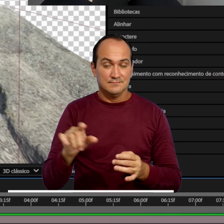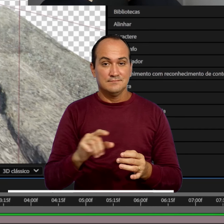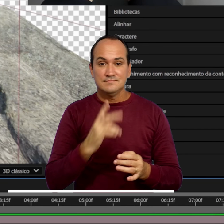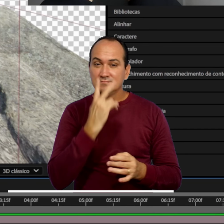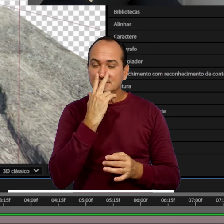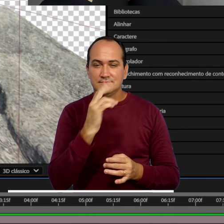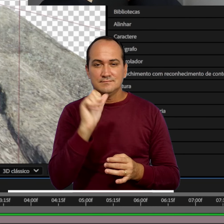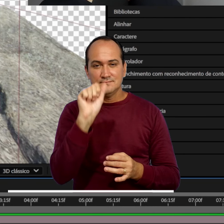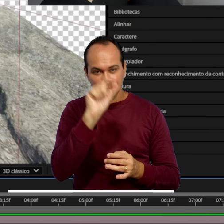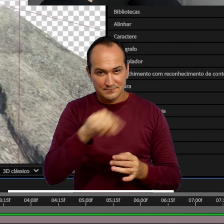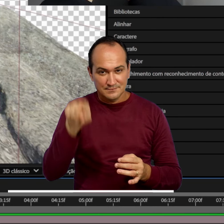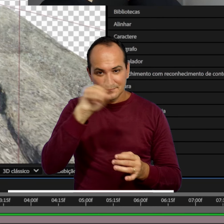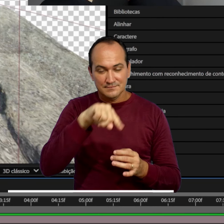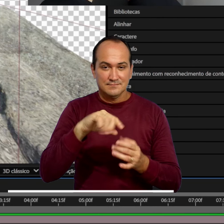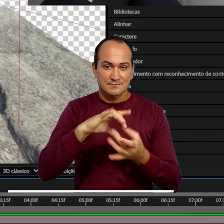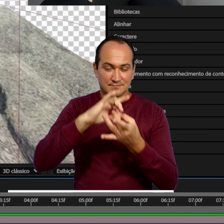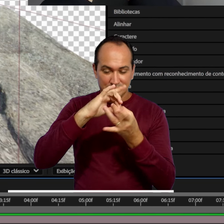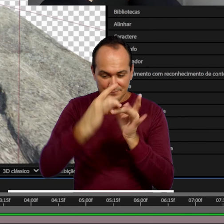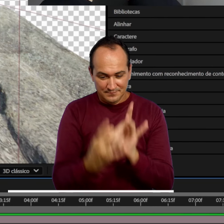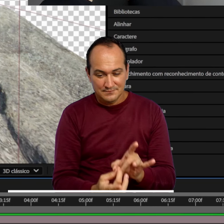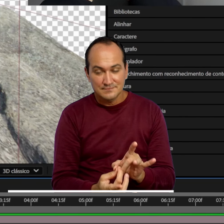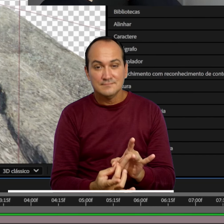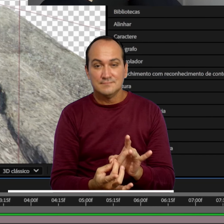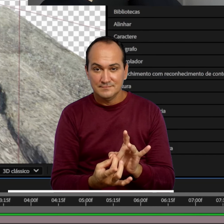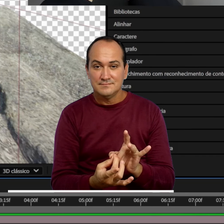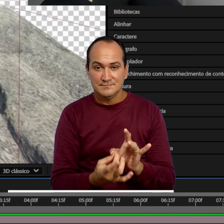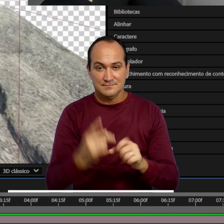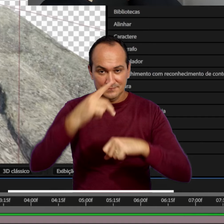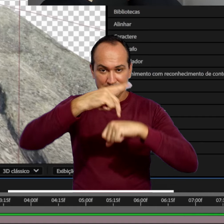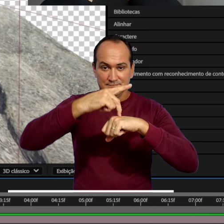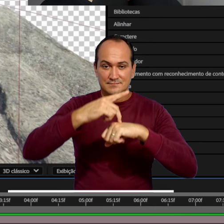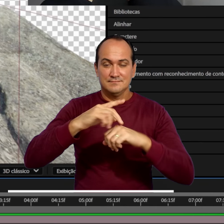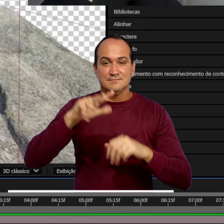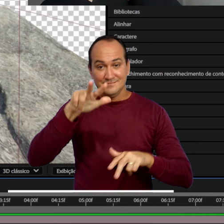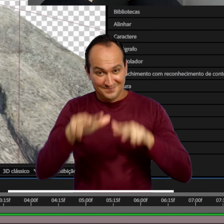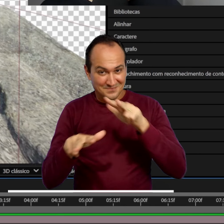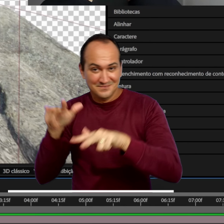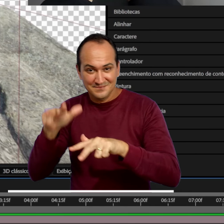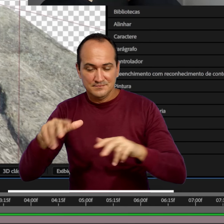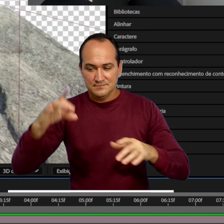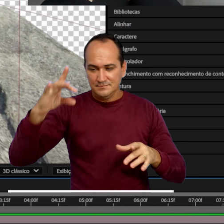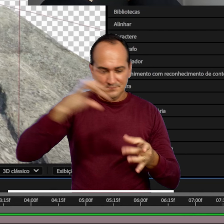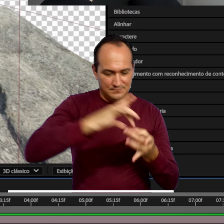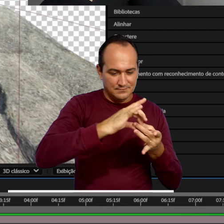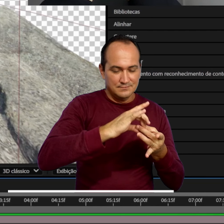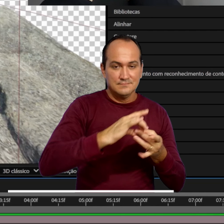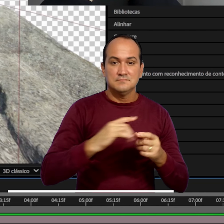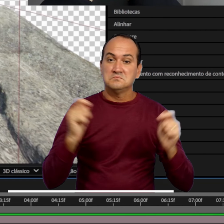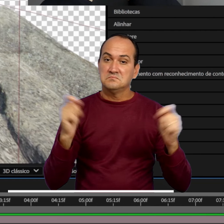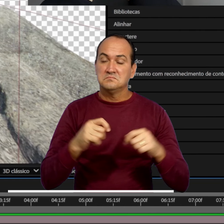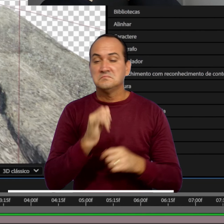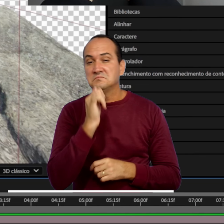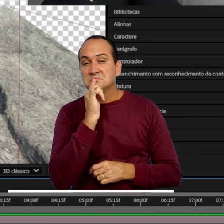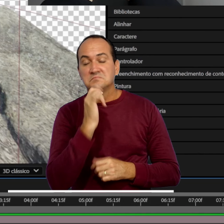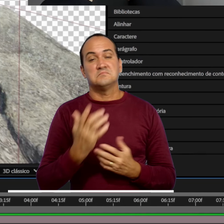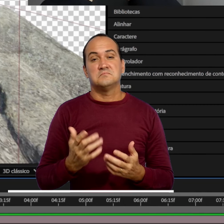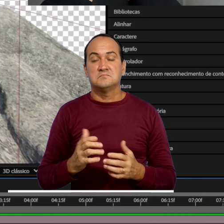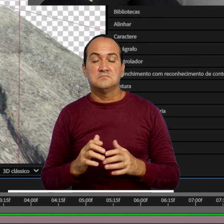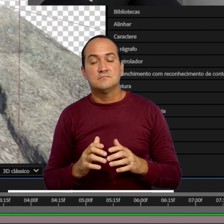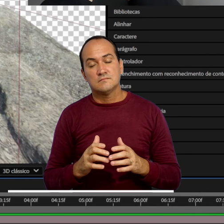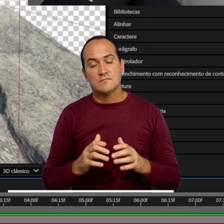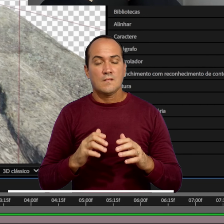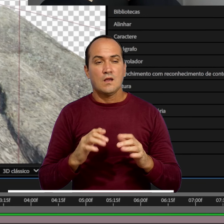por esse espécie de arroba de cabeça para baixo e arrastar para vincular aqui na rocha, poderia fazer assim, ou posso clicar aqui e dizer